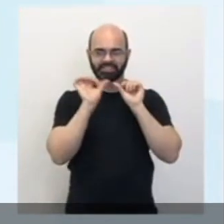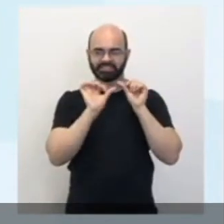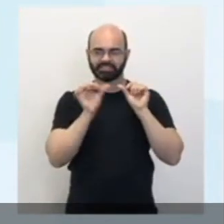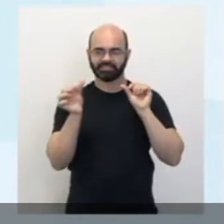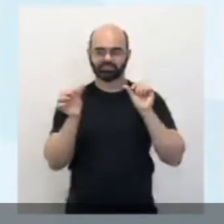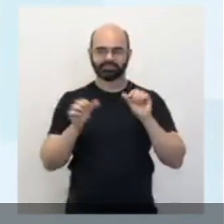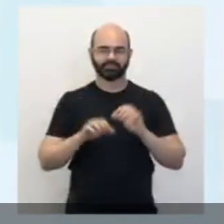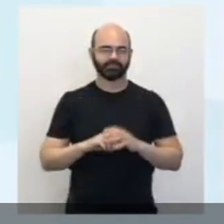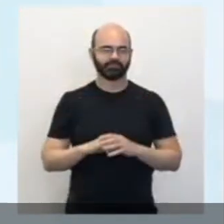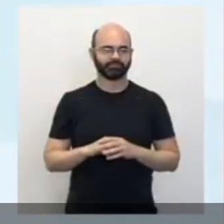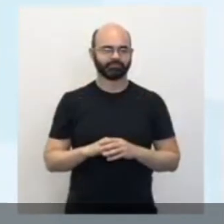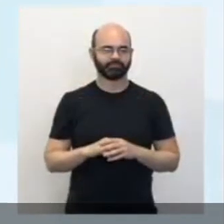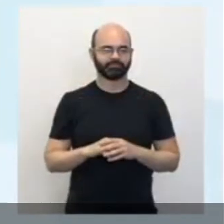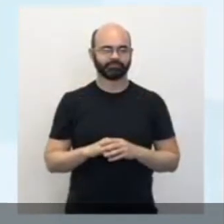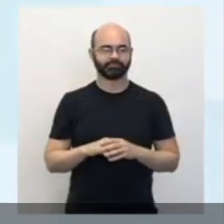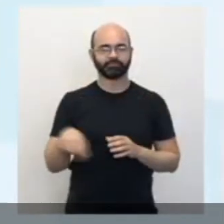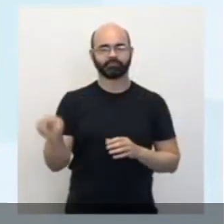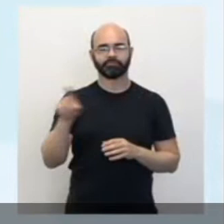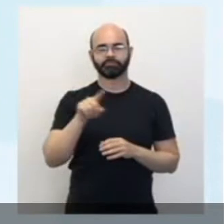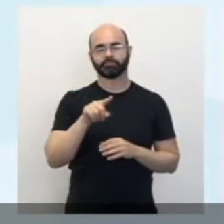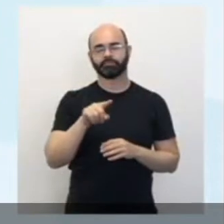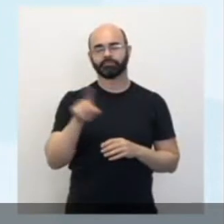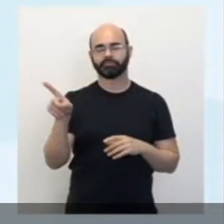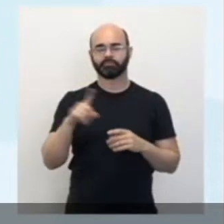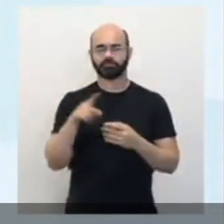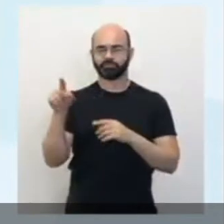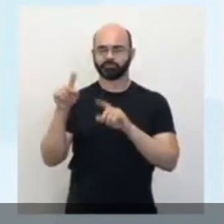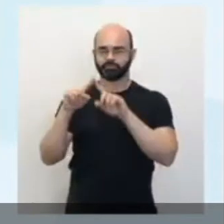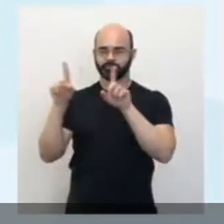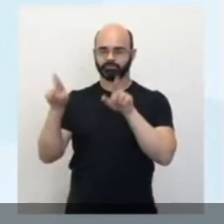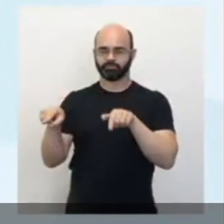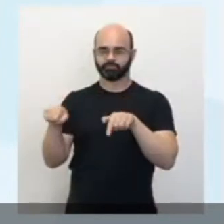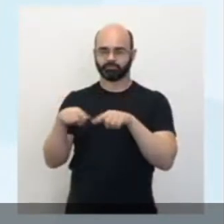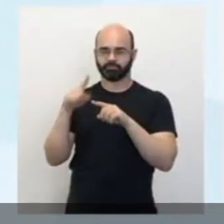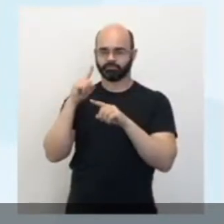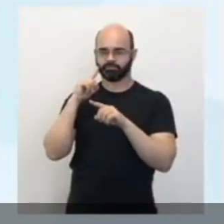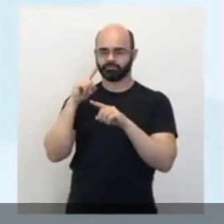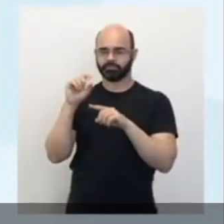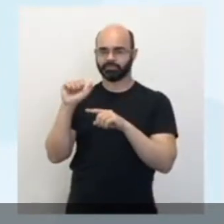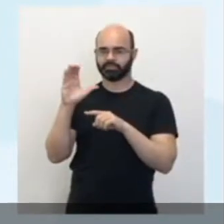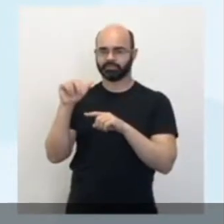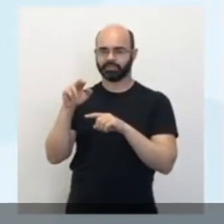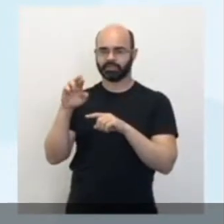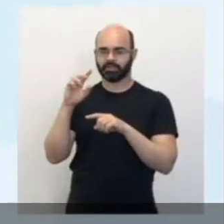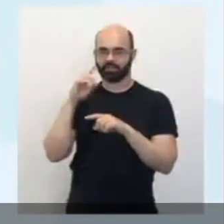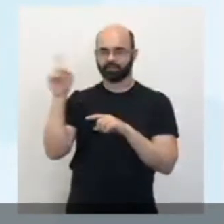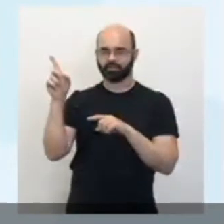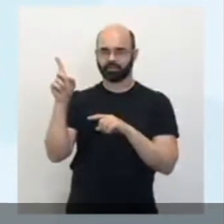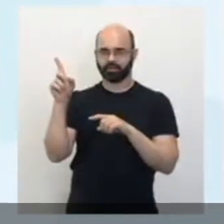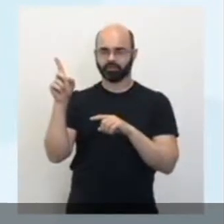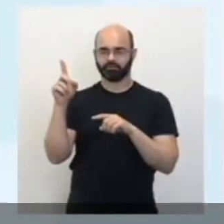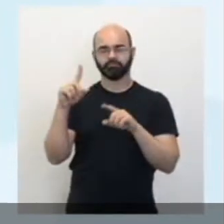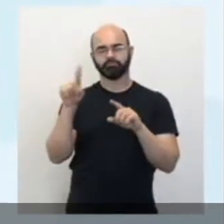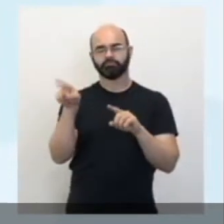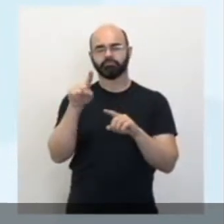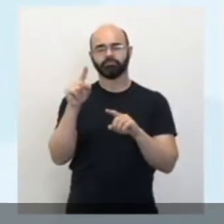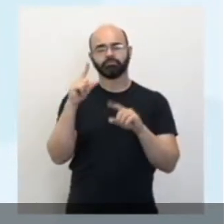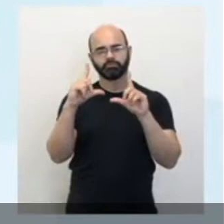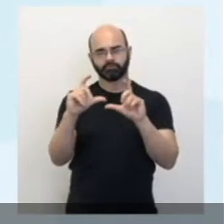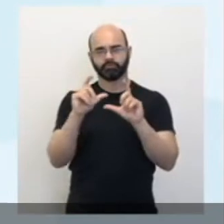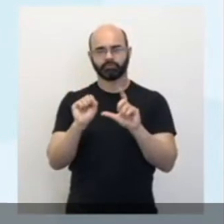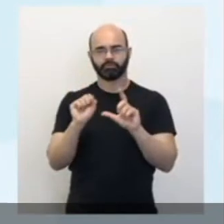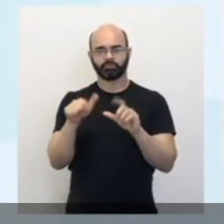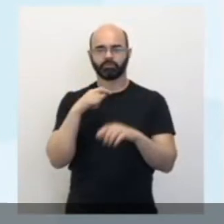dessa tela. Aí tá o scanner, que é o manual que eu utilizei para construção desse braço robótico, beleza, Muito Tony?